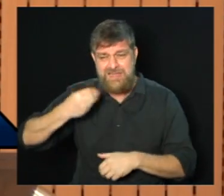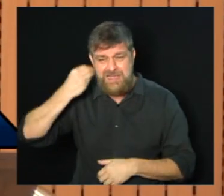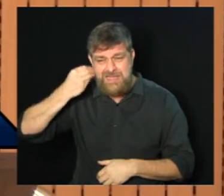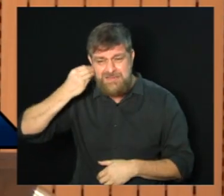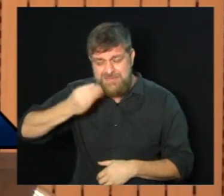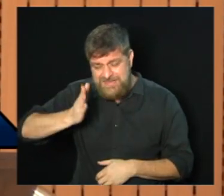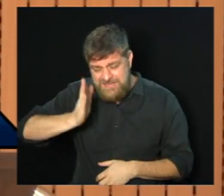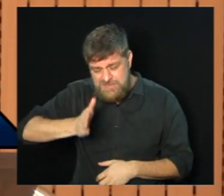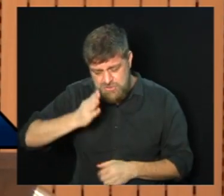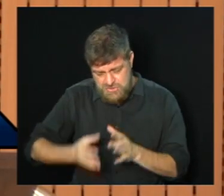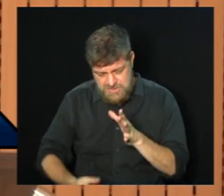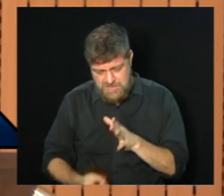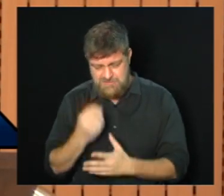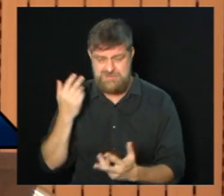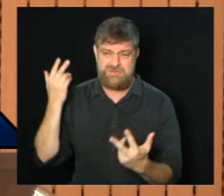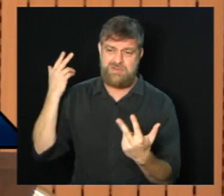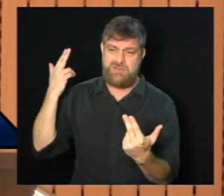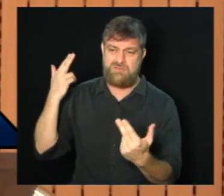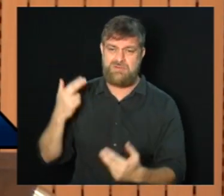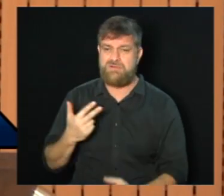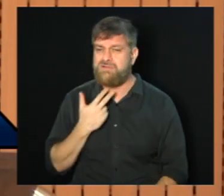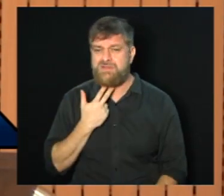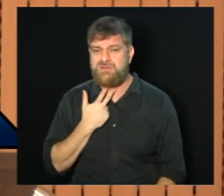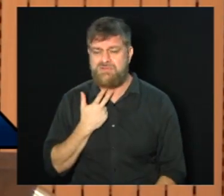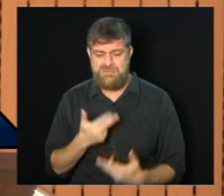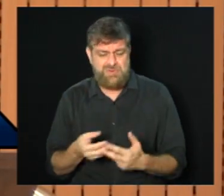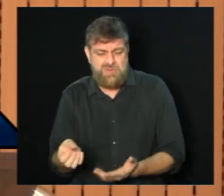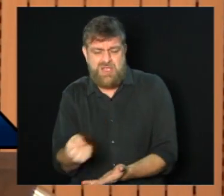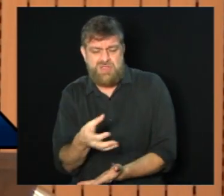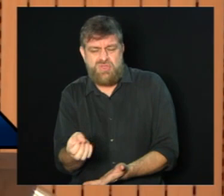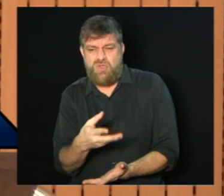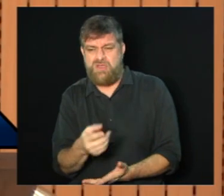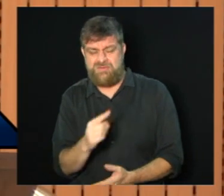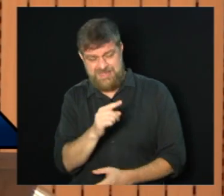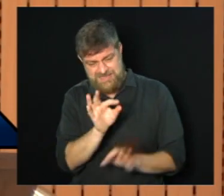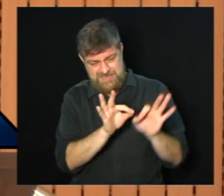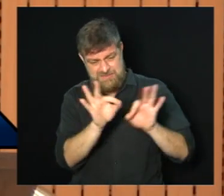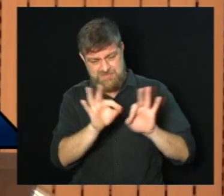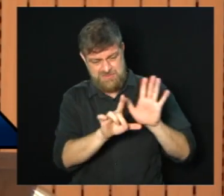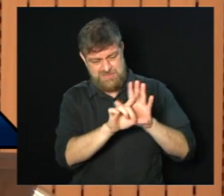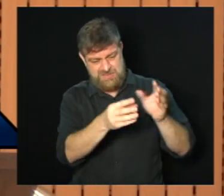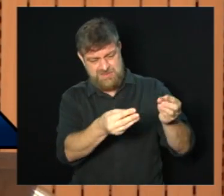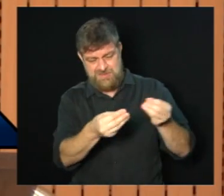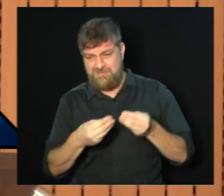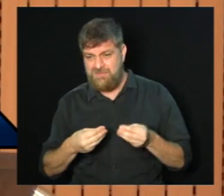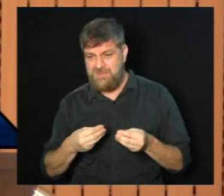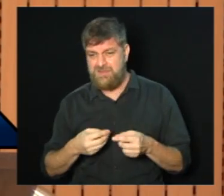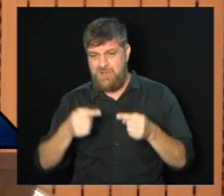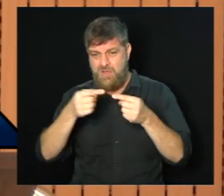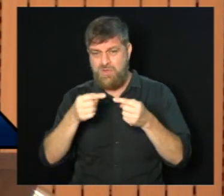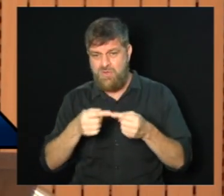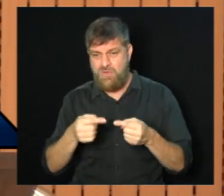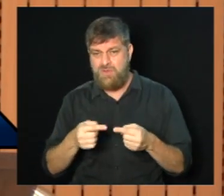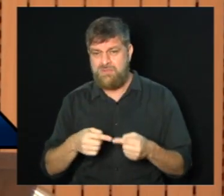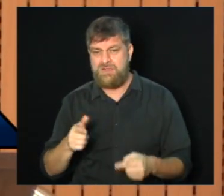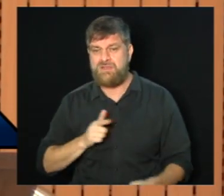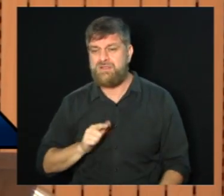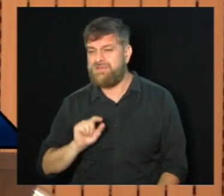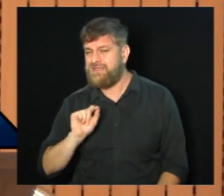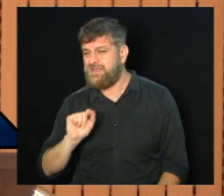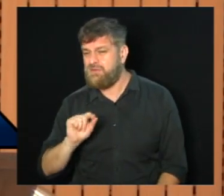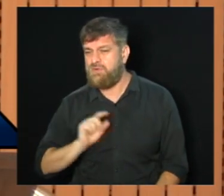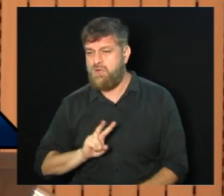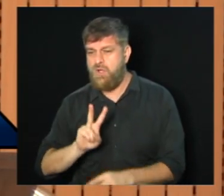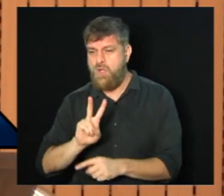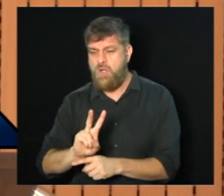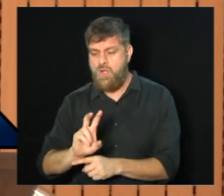tem nesse sentido. Isso não é uma novidade. Esse projeto está dentro de uma lógica dos vouchers. Os